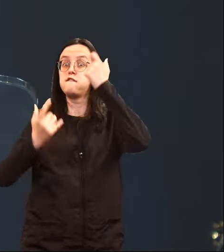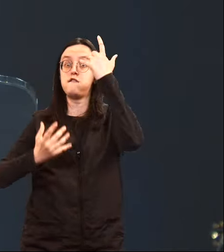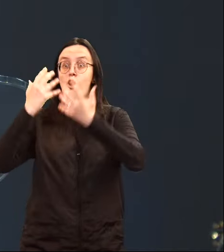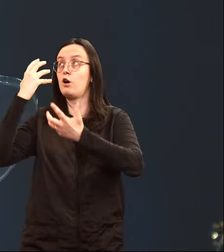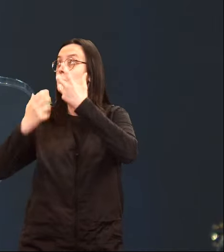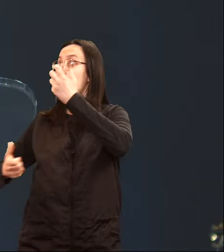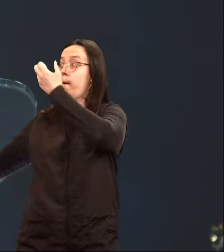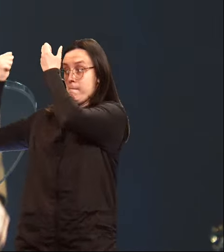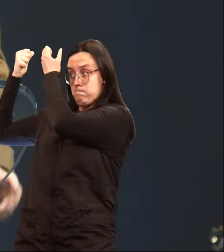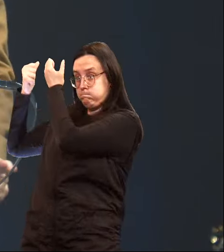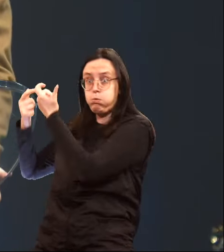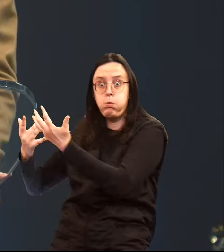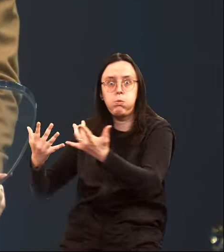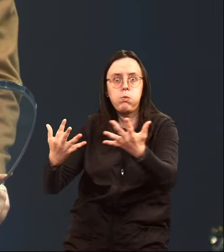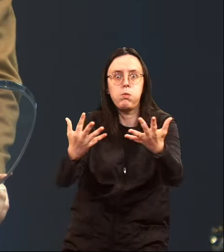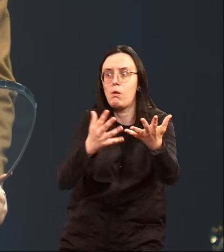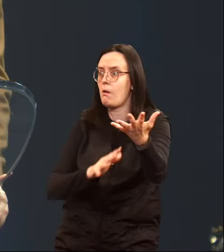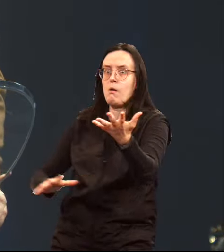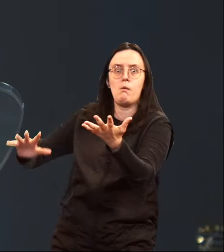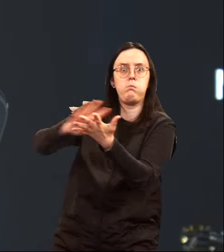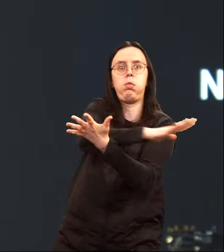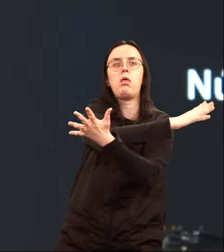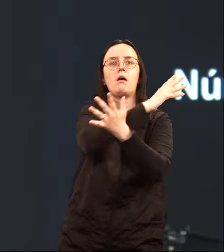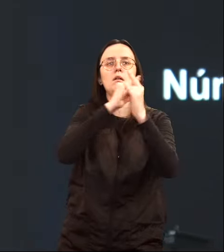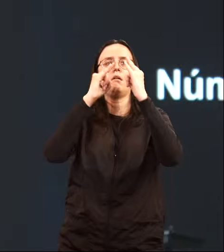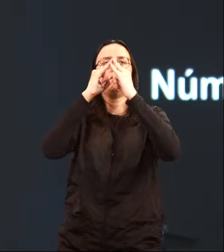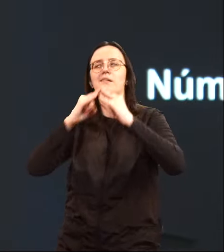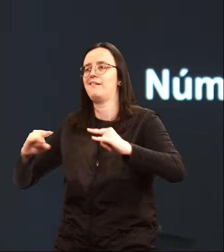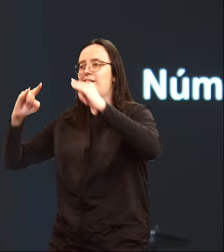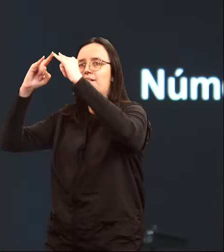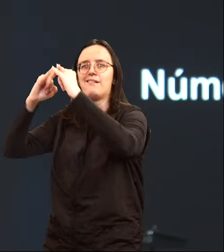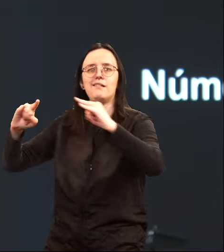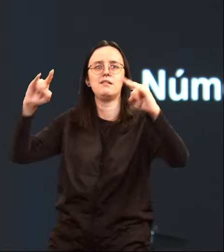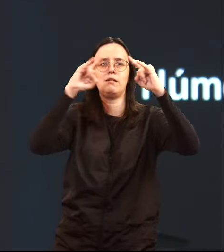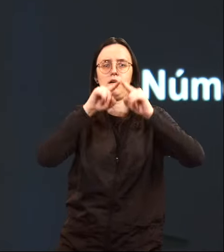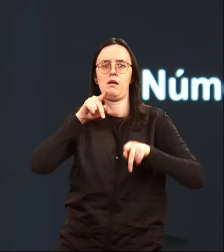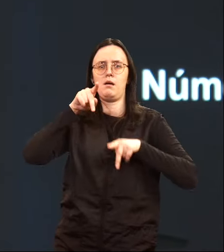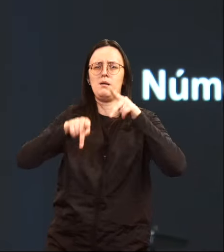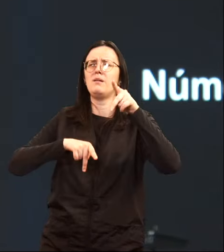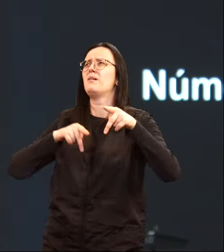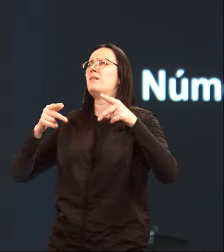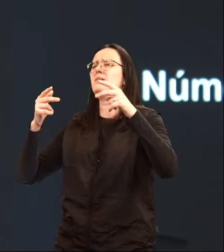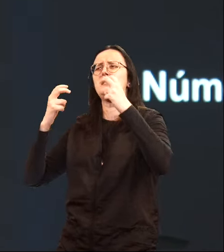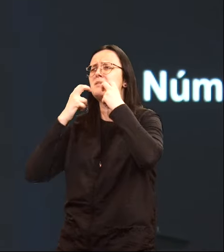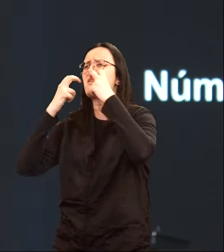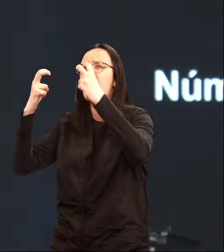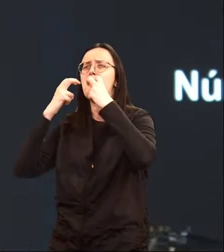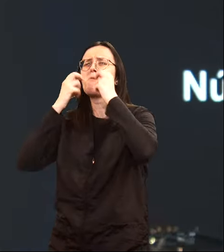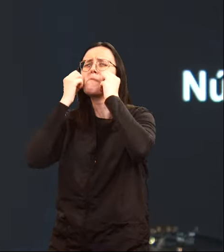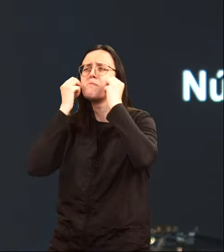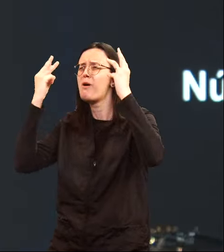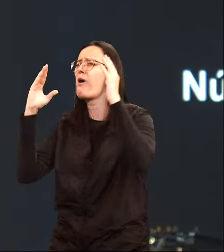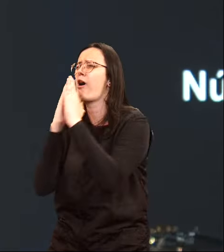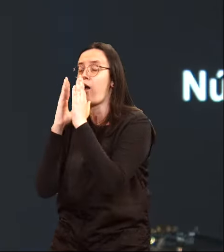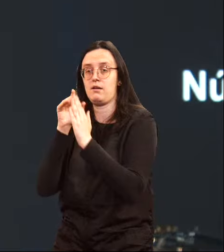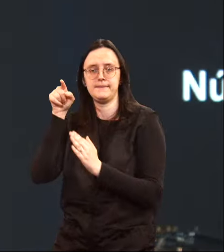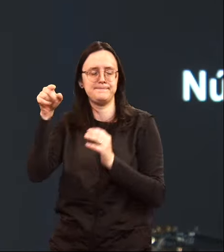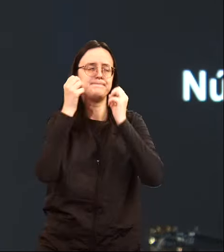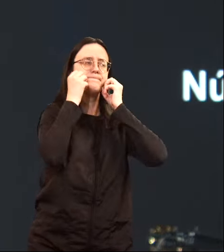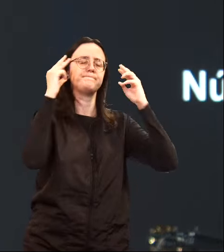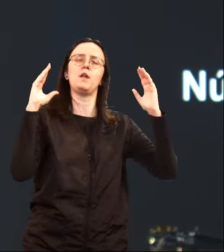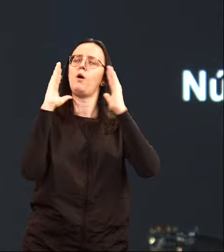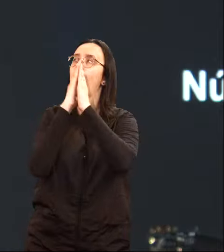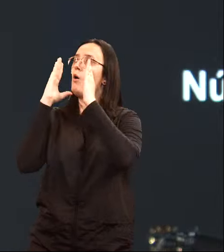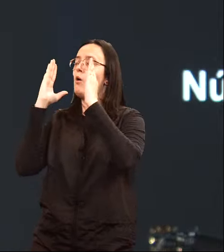entre eles e consumiu extremidades do arraial. Então o povo clamou a Moisés, e orando este ao Senhor, o fogo